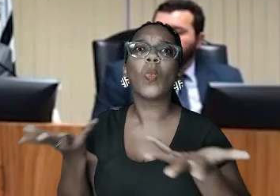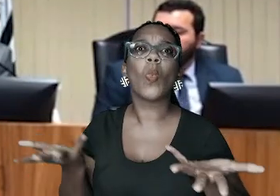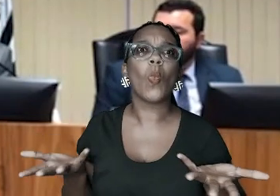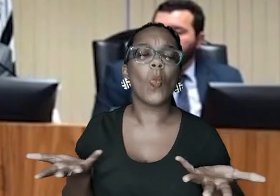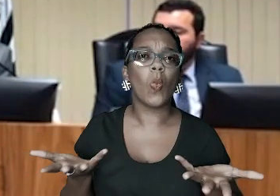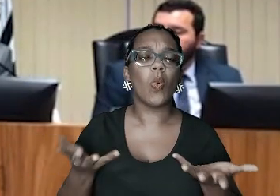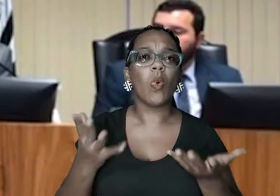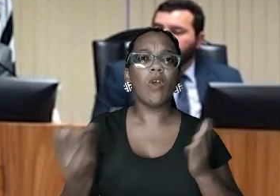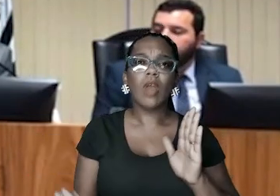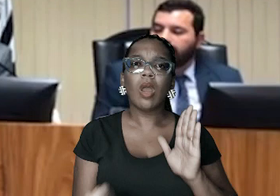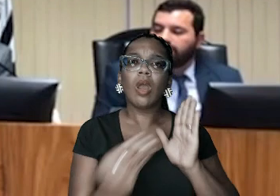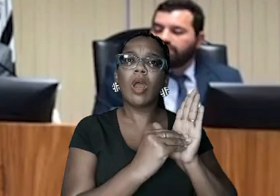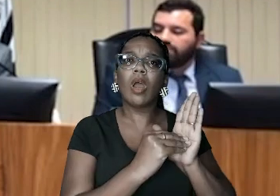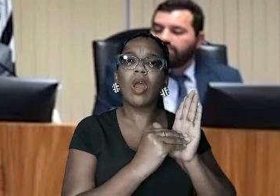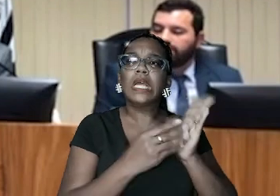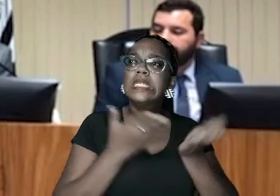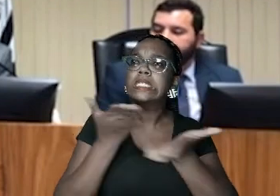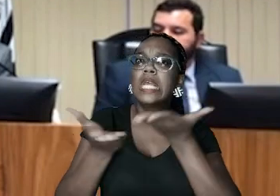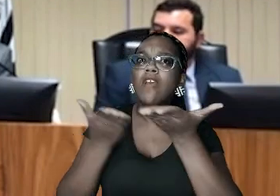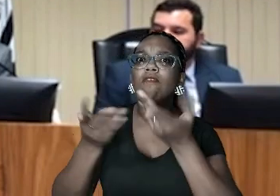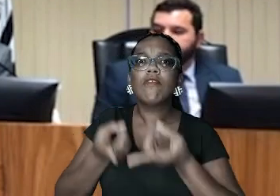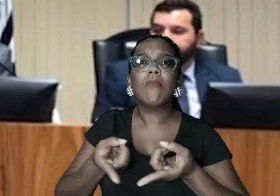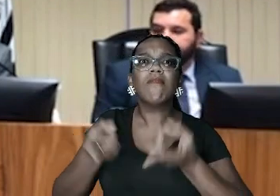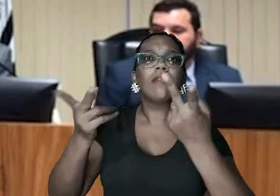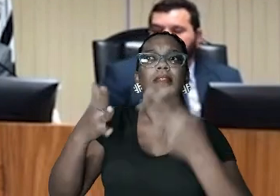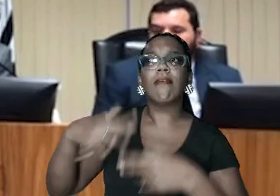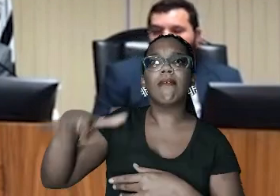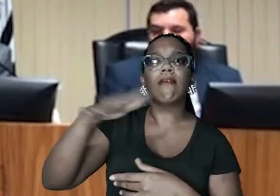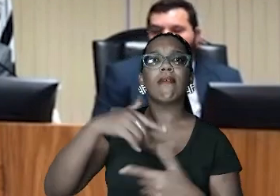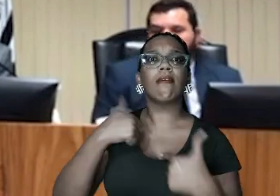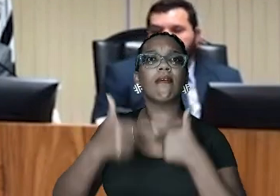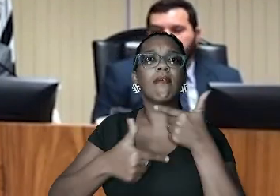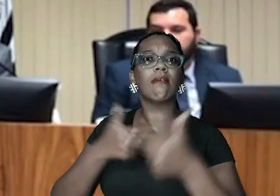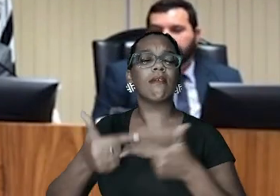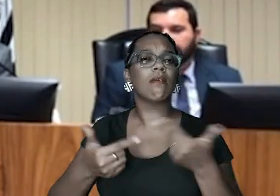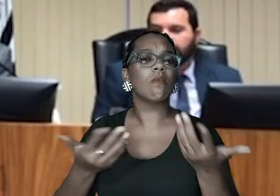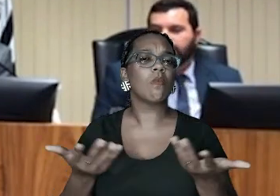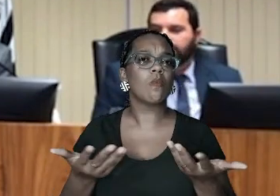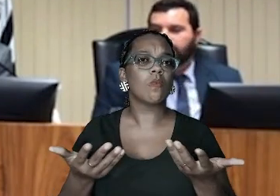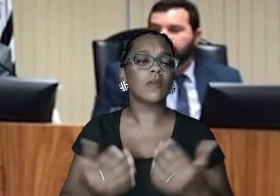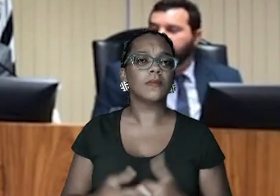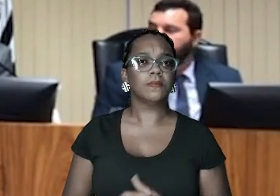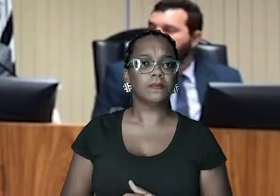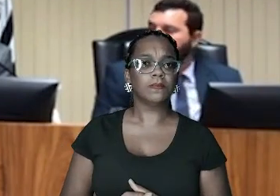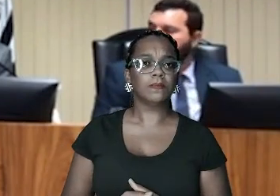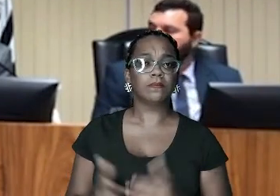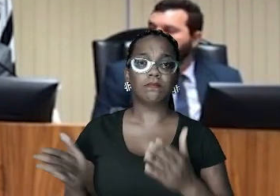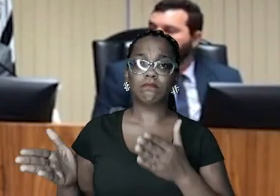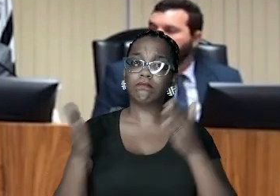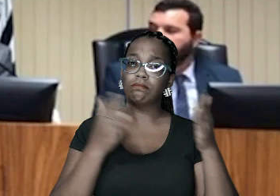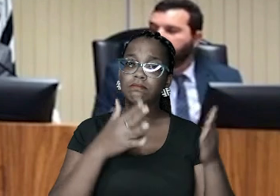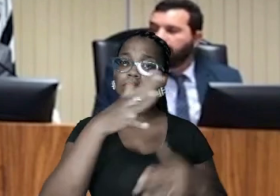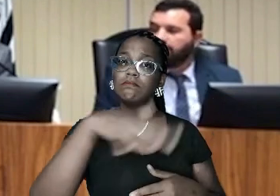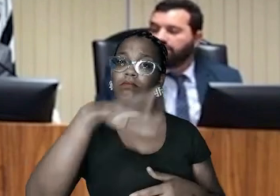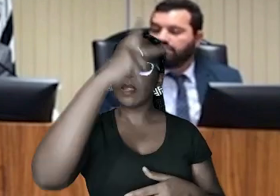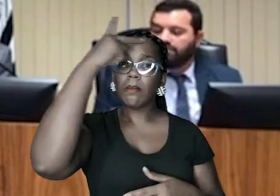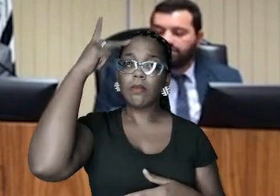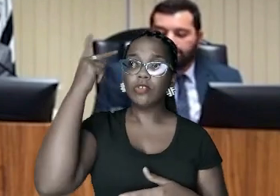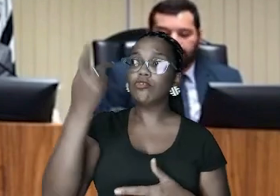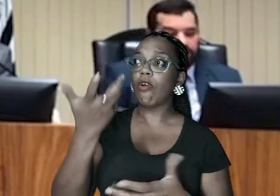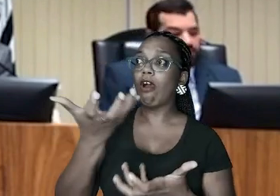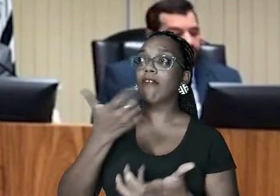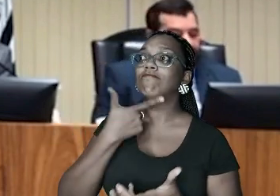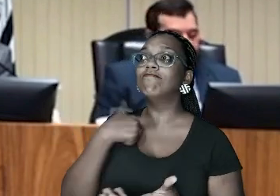Quais são os serviços que nós devemos prestar o que que nós vamos botar na nossa caixinha de serviço para vender para o mercado